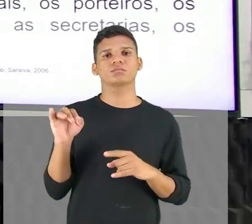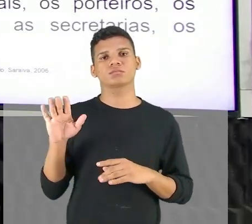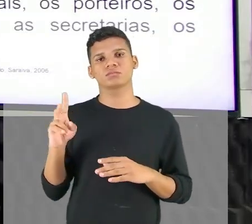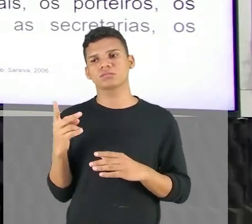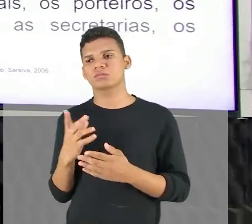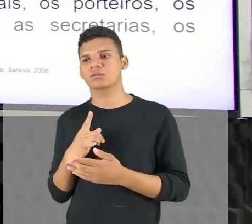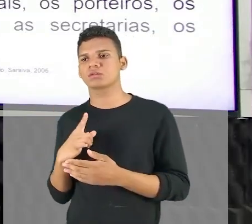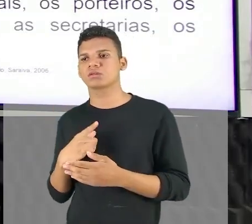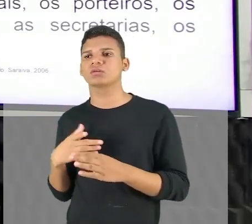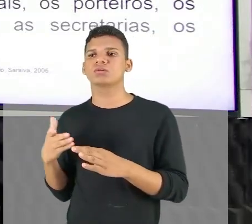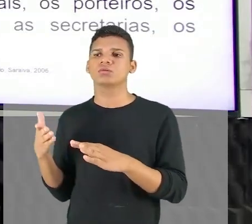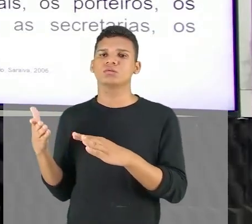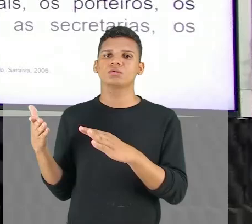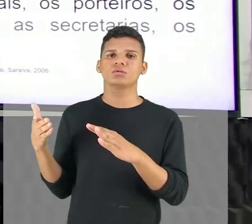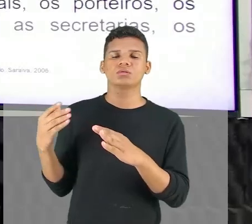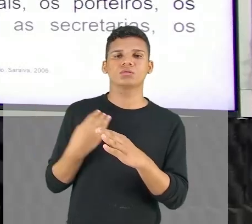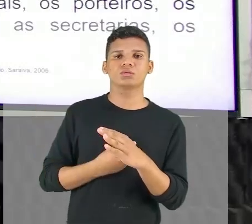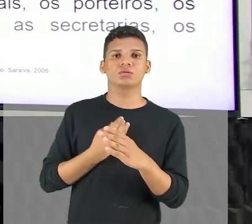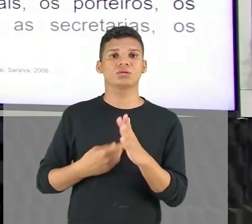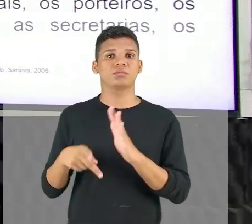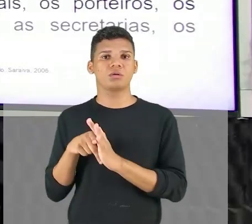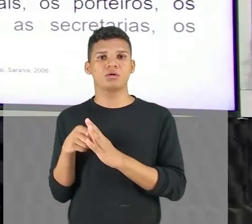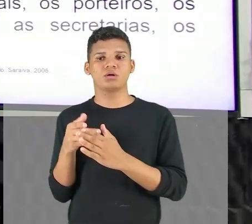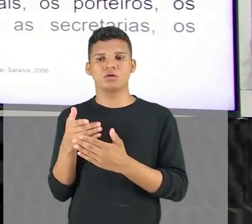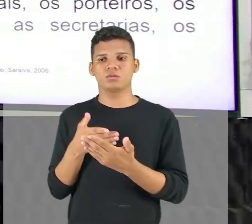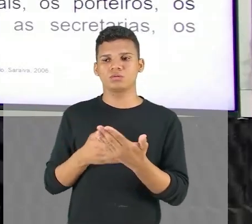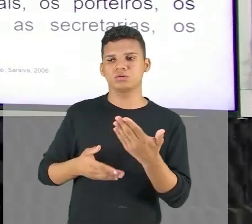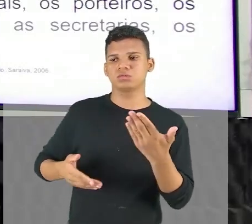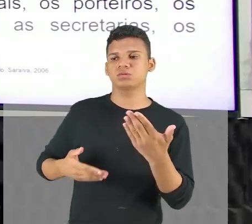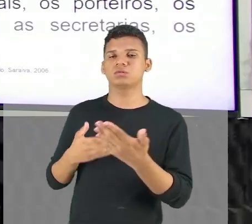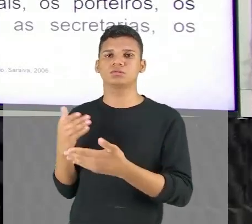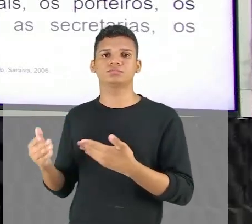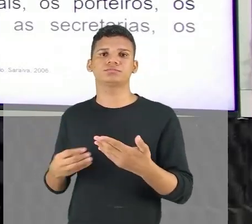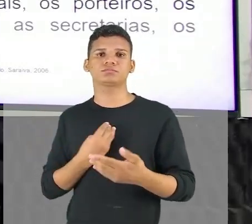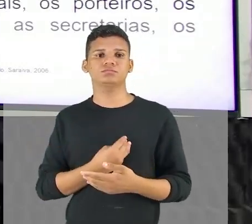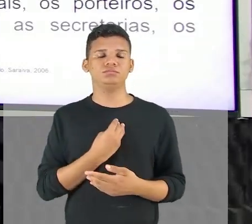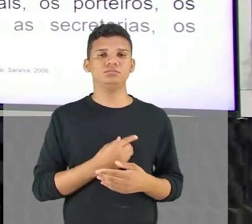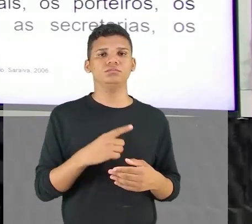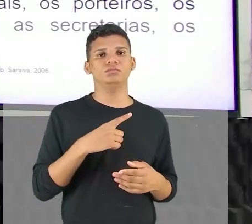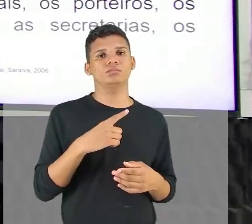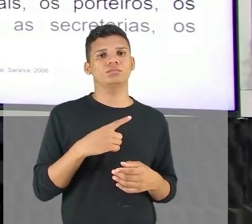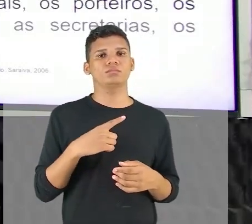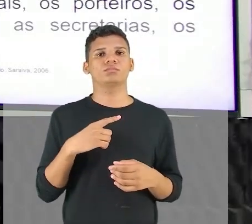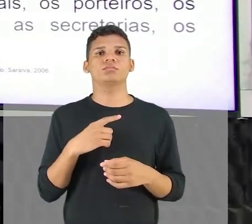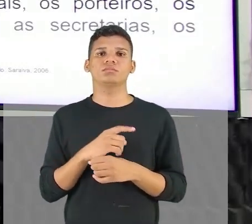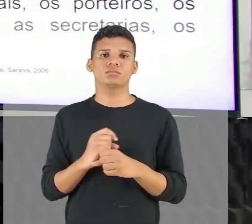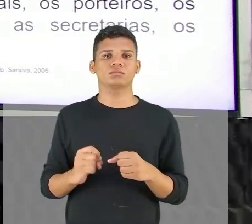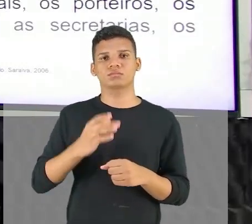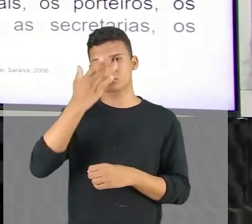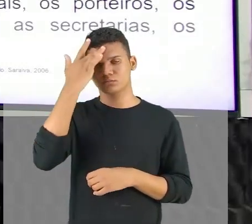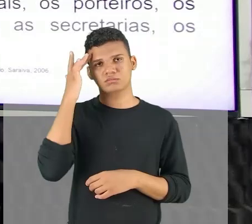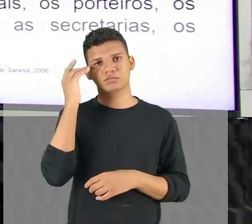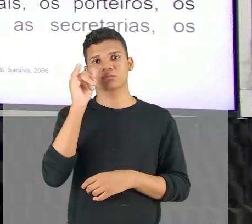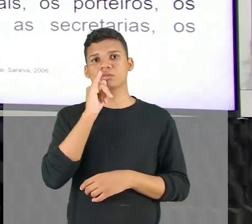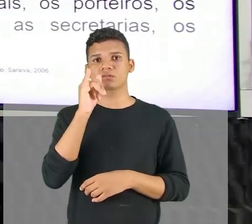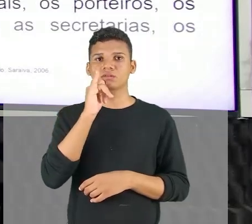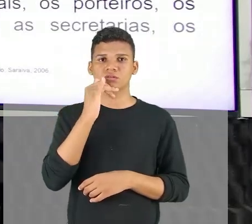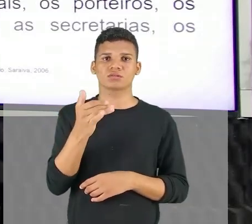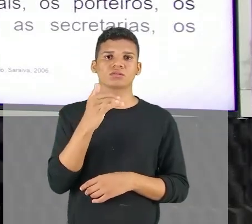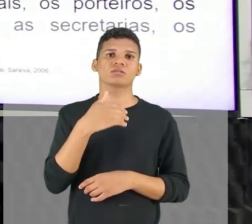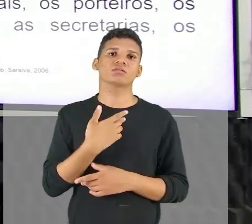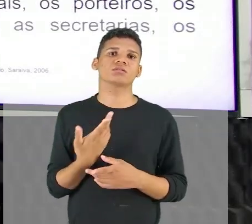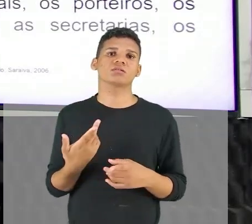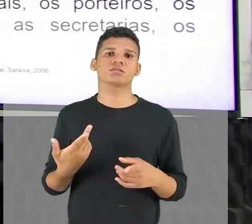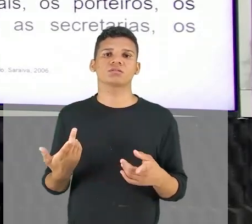pelas mais diversas instituições da vida social, isto é, os poderes exercidos por uma rede imensa de pessoas, por exemplo, os pais,